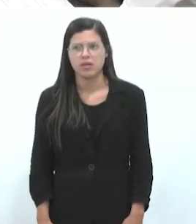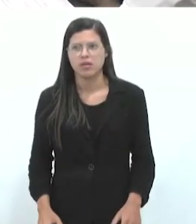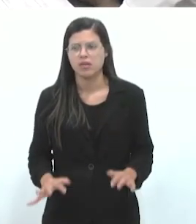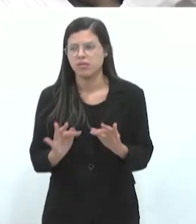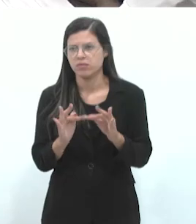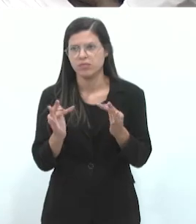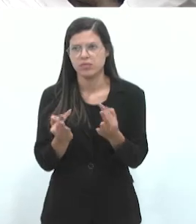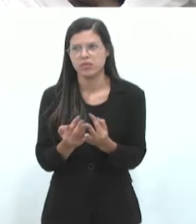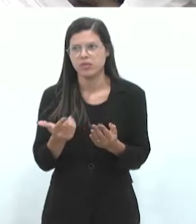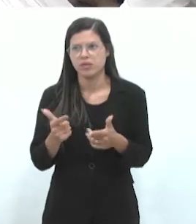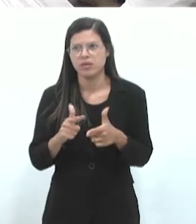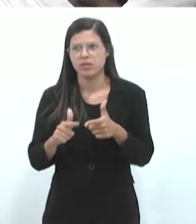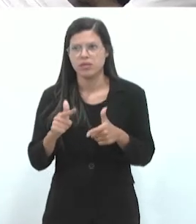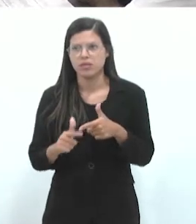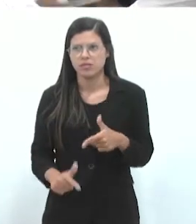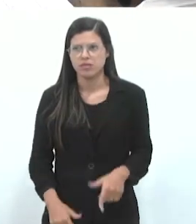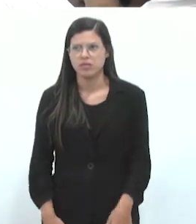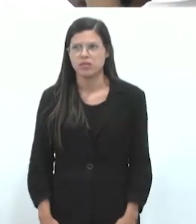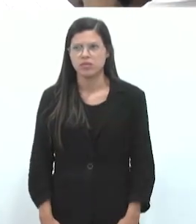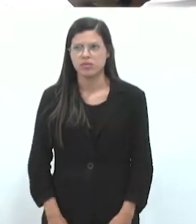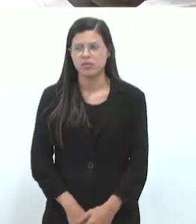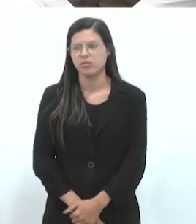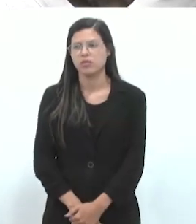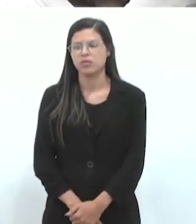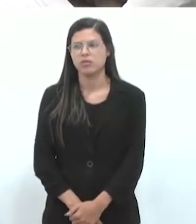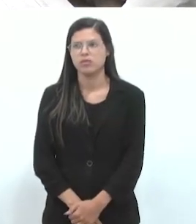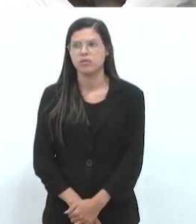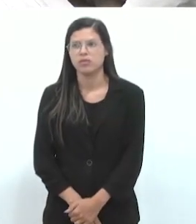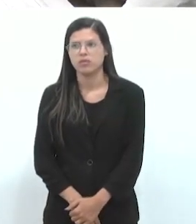problema. O deputado Júlio agora até...